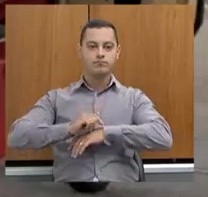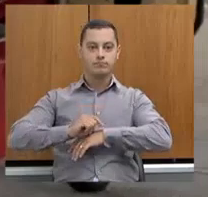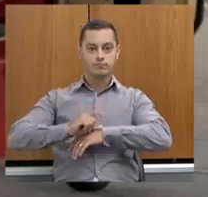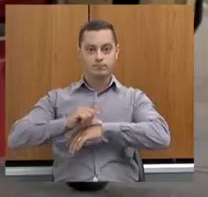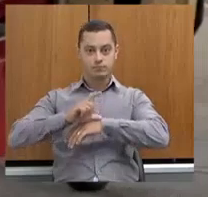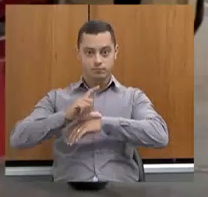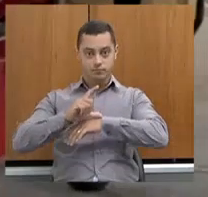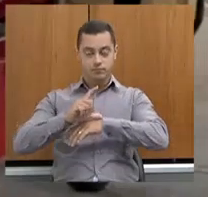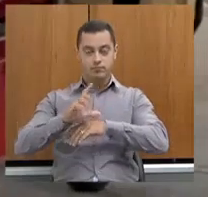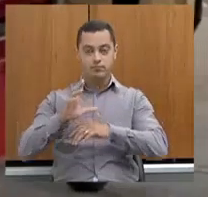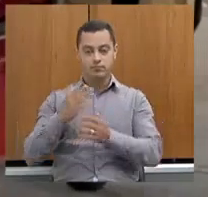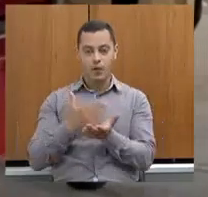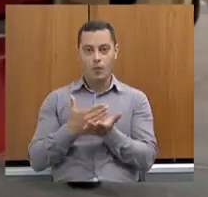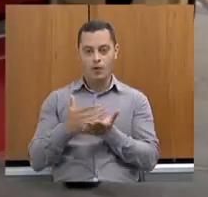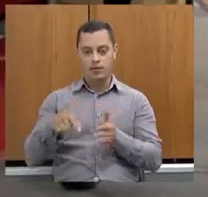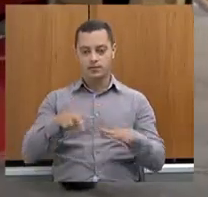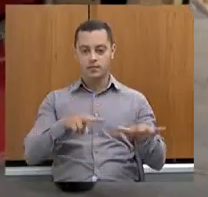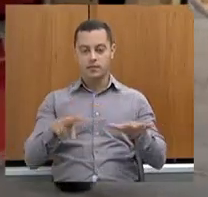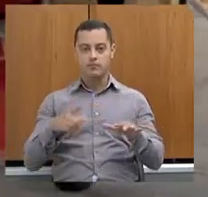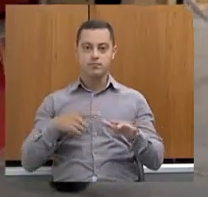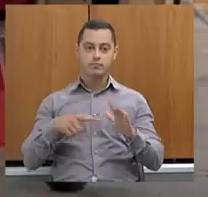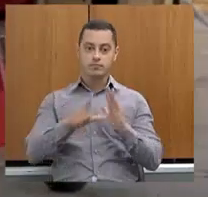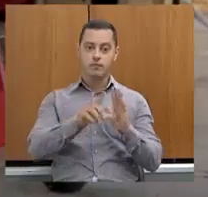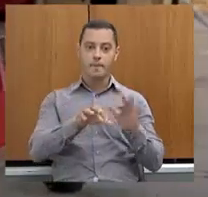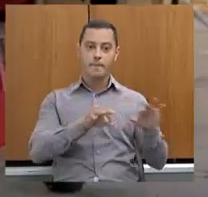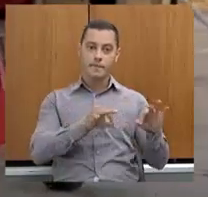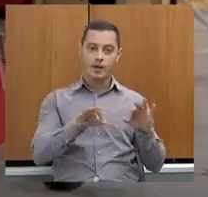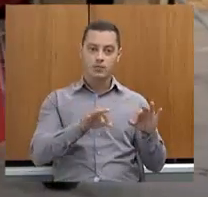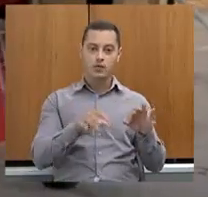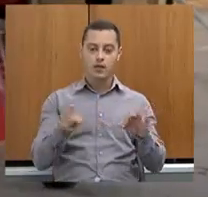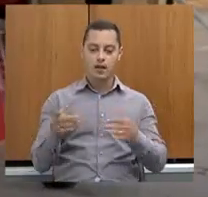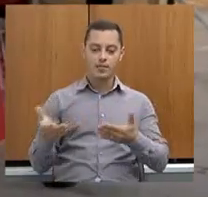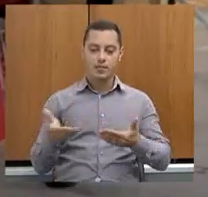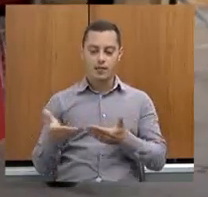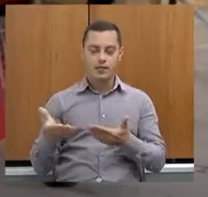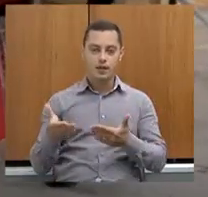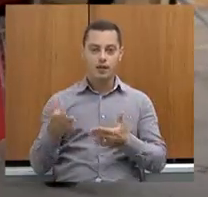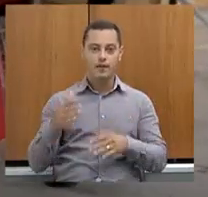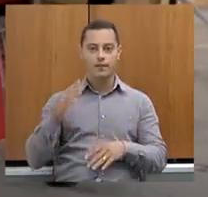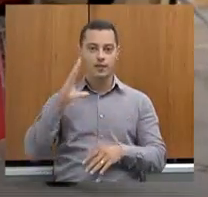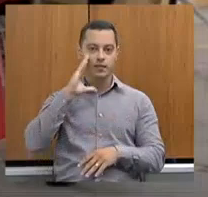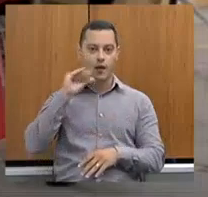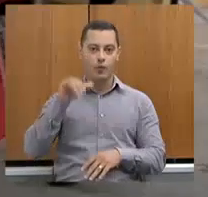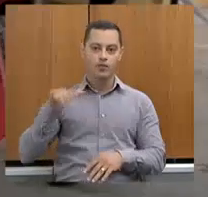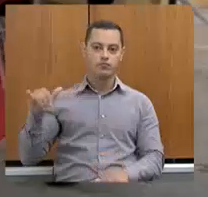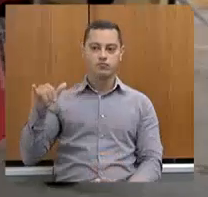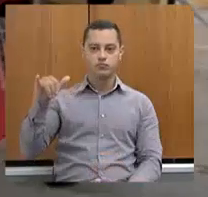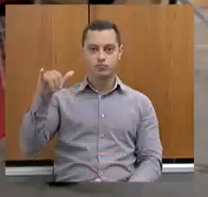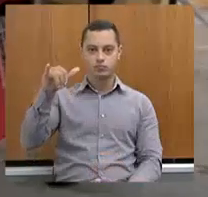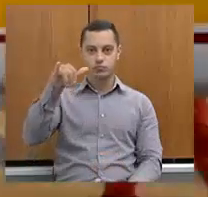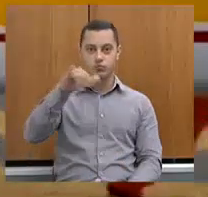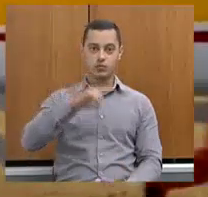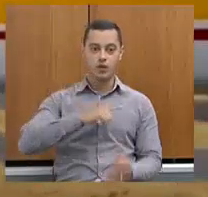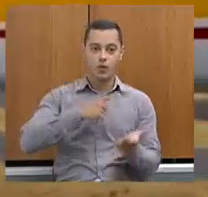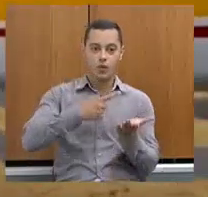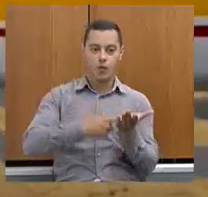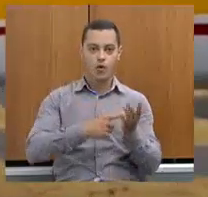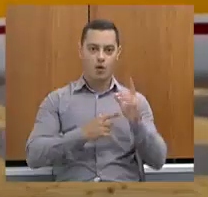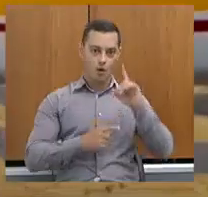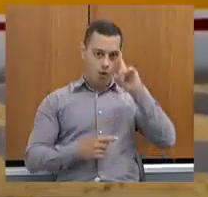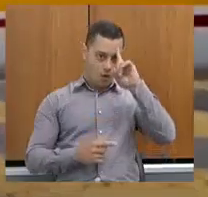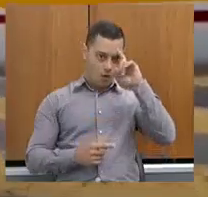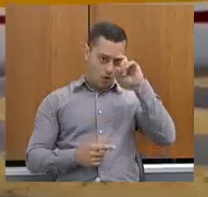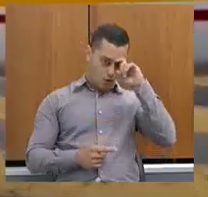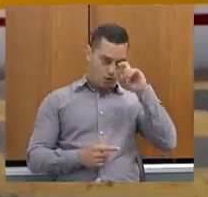da semana foi planejado para que ela pudesse com maior conforto então foi feito um acordo entre o hospital de origem